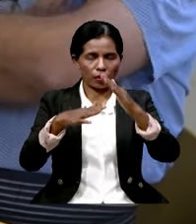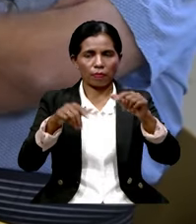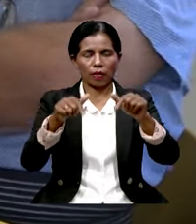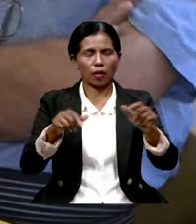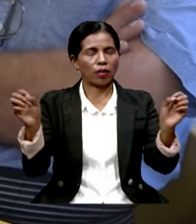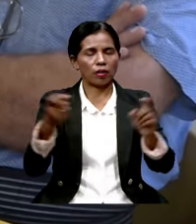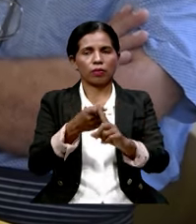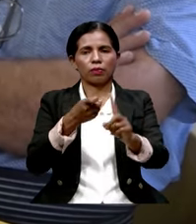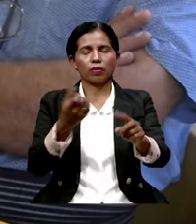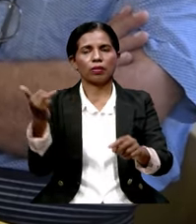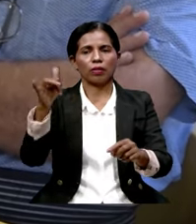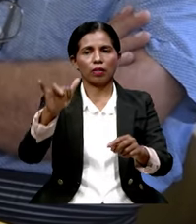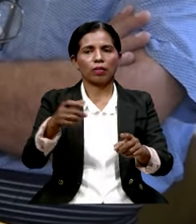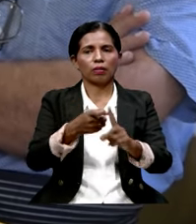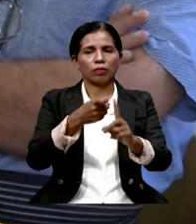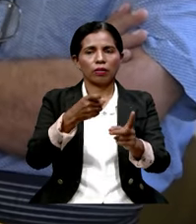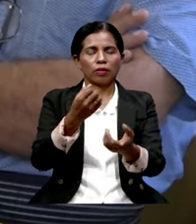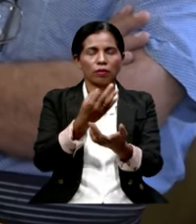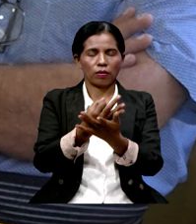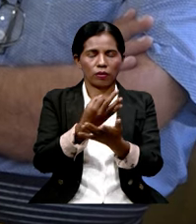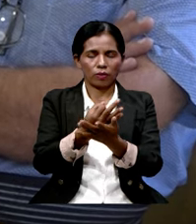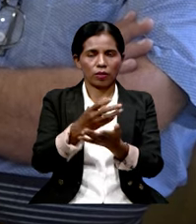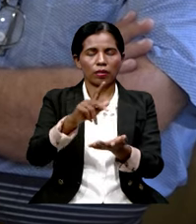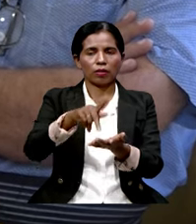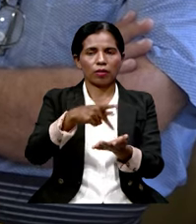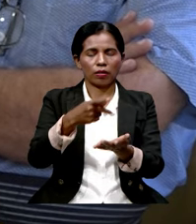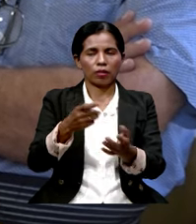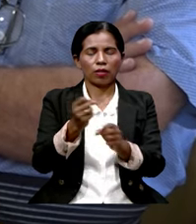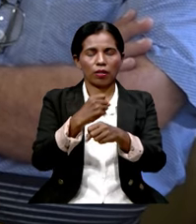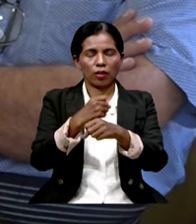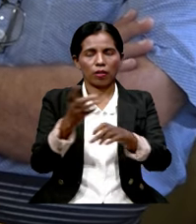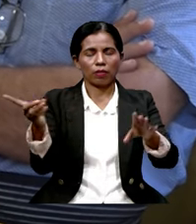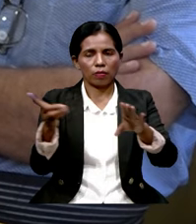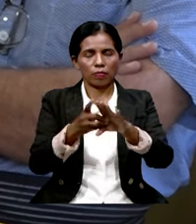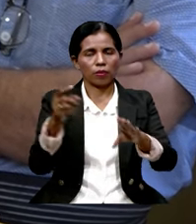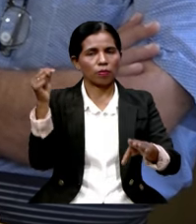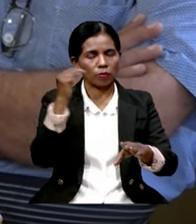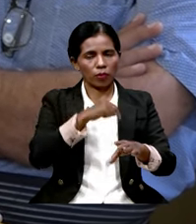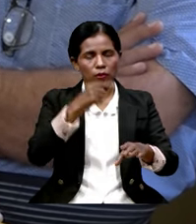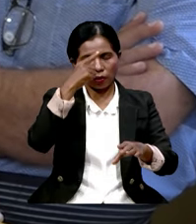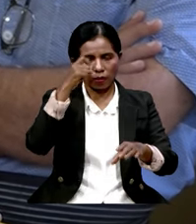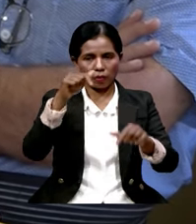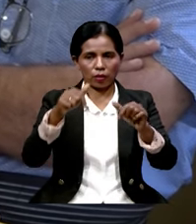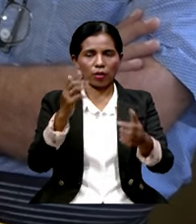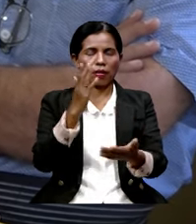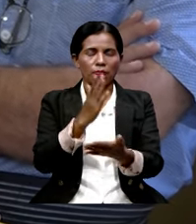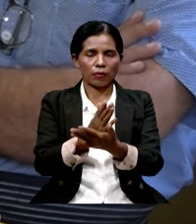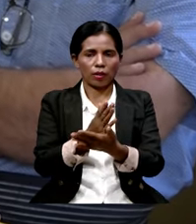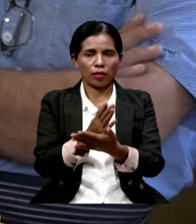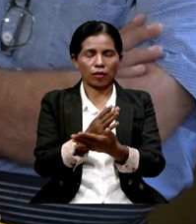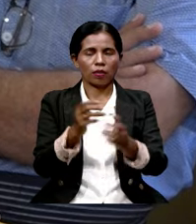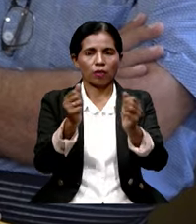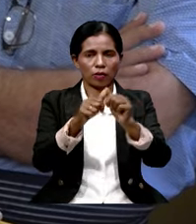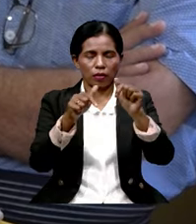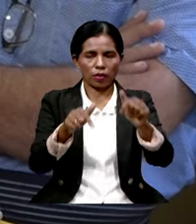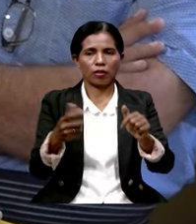sira, husi salario. Mai sira halo documentos falsa tamba idane, hapara sira ho idane